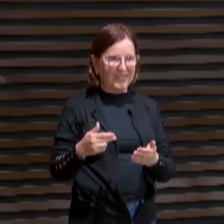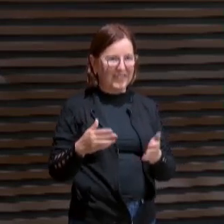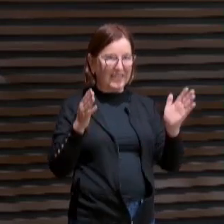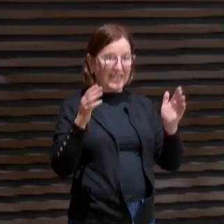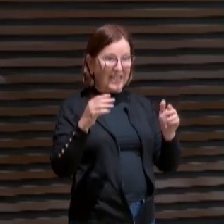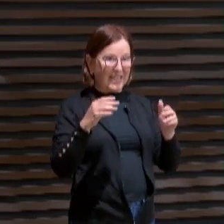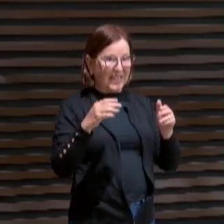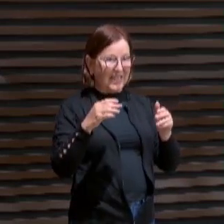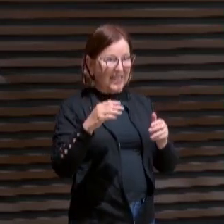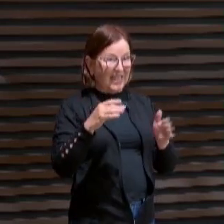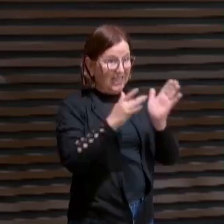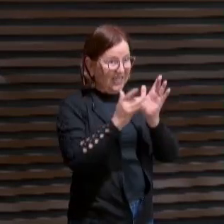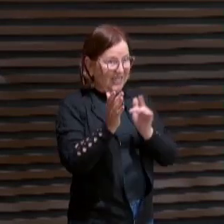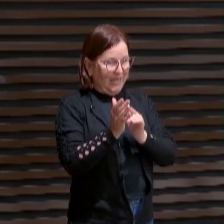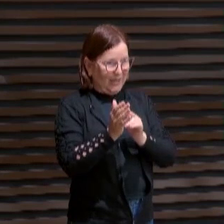entregue.